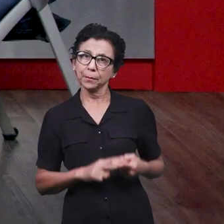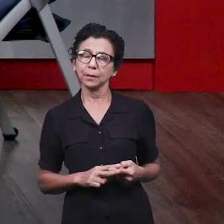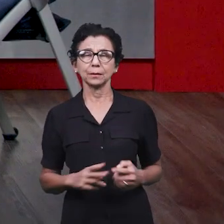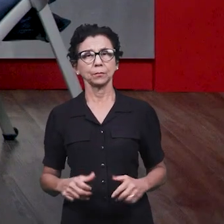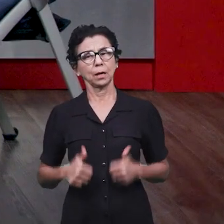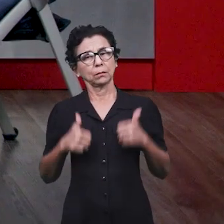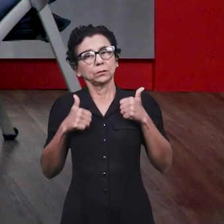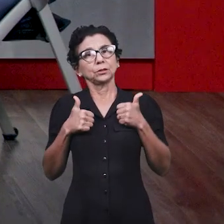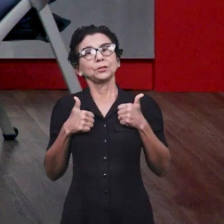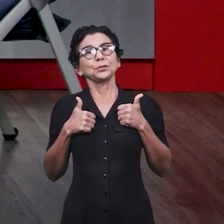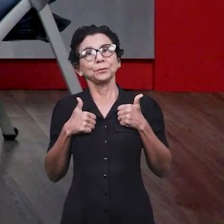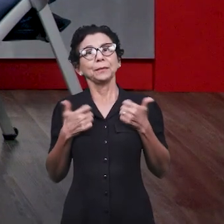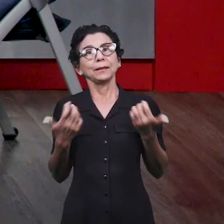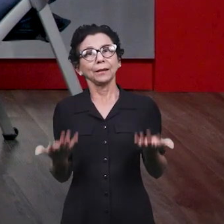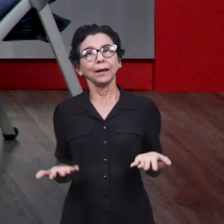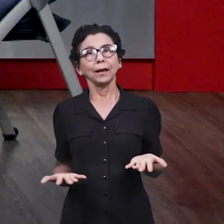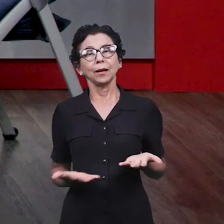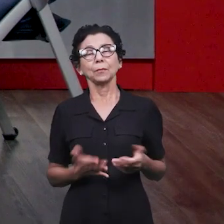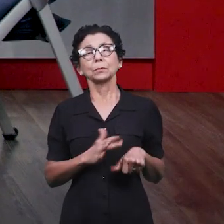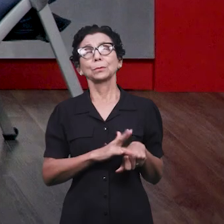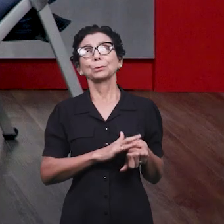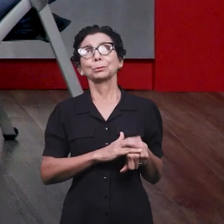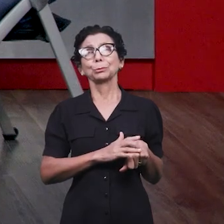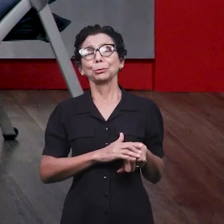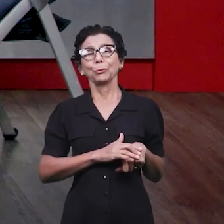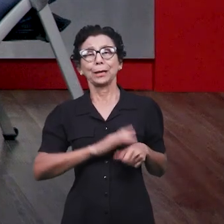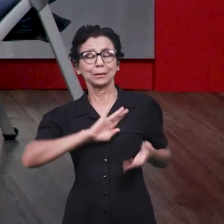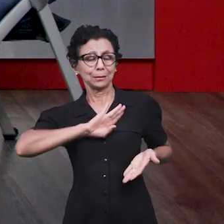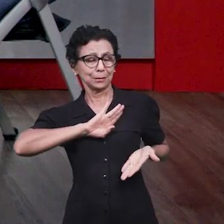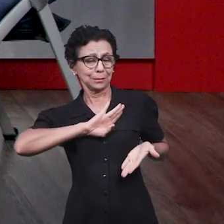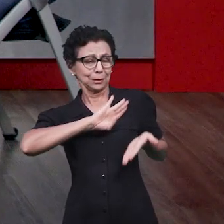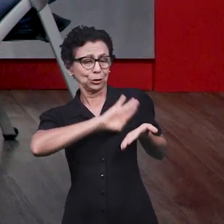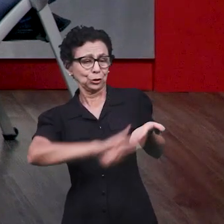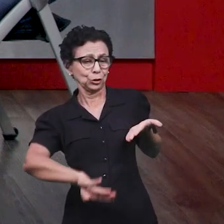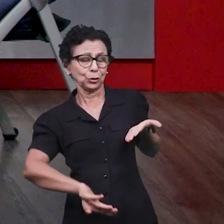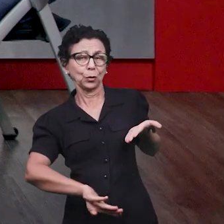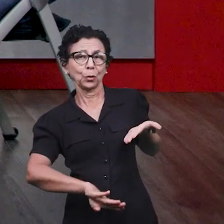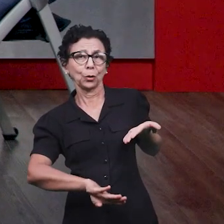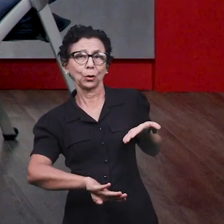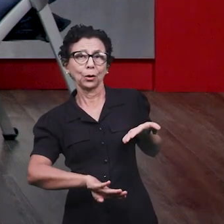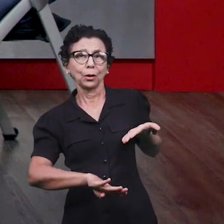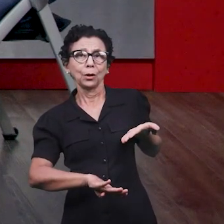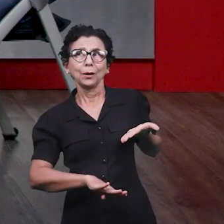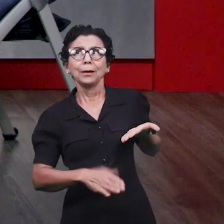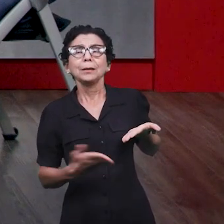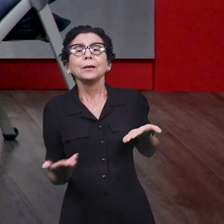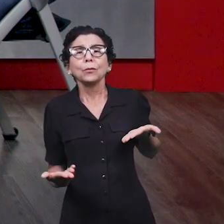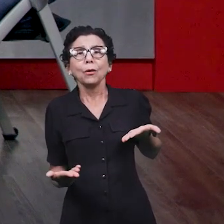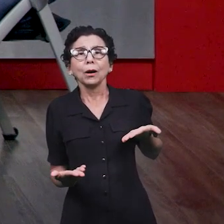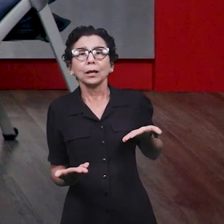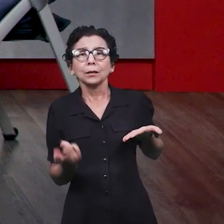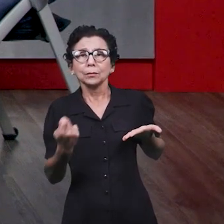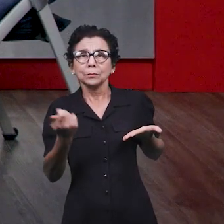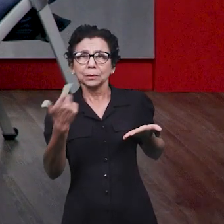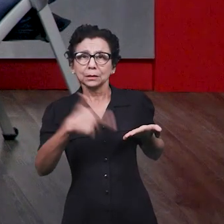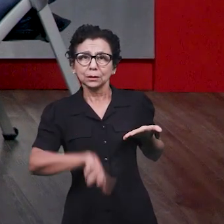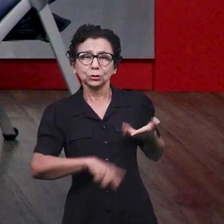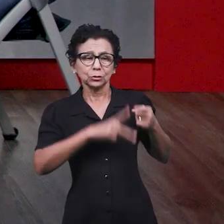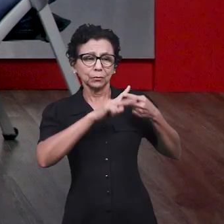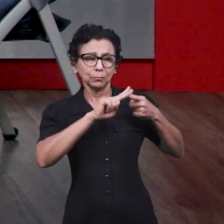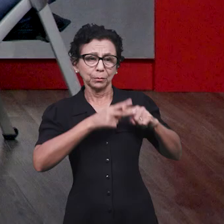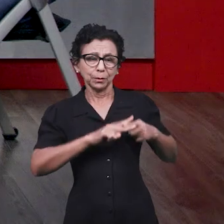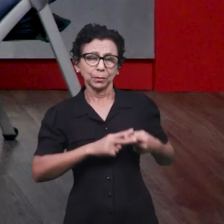questão de autoestima. Claro. Que a pessoa já está com a enfermidade, tirou a mama, como que vai ficar sem a reconstrução? Mesmo o homem. Então, assim, acaba